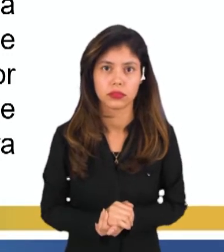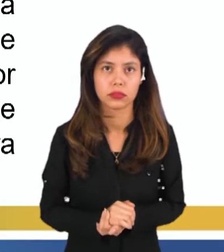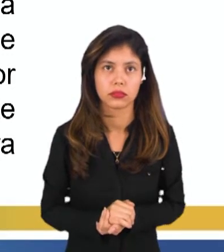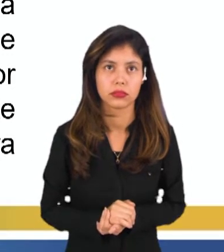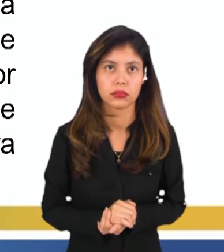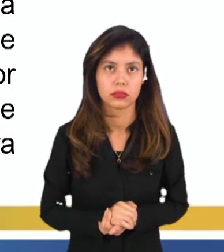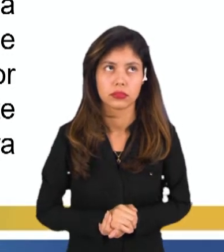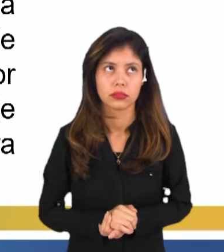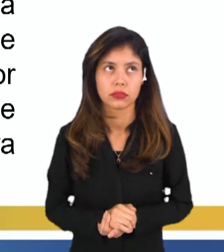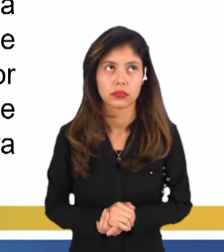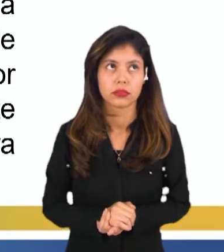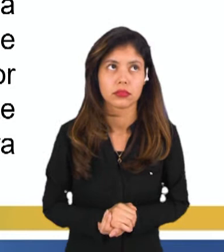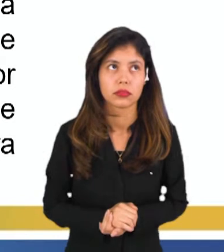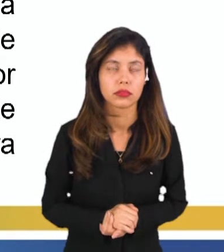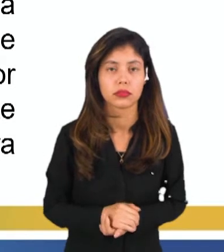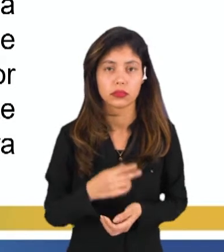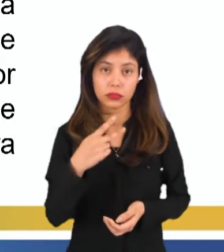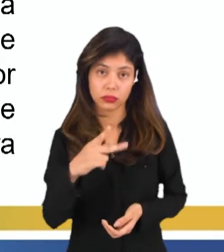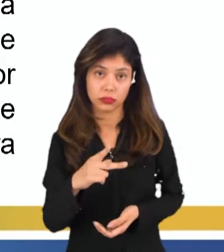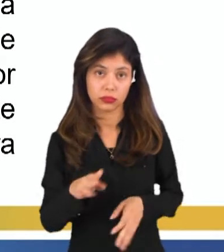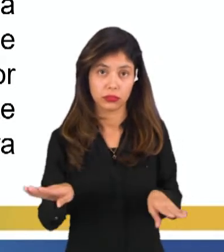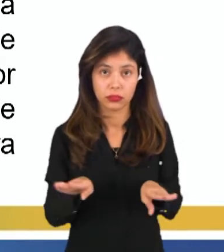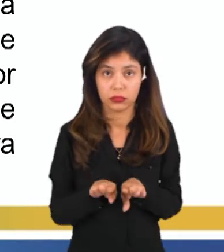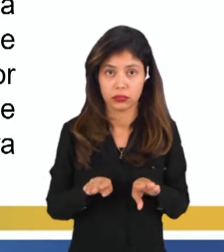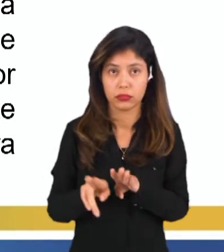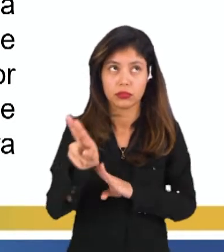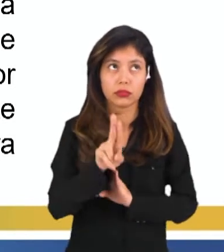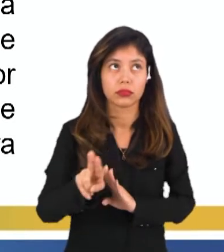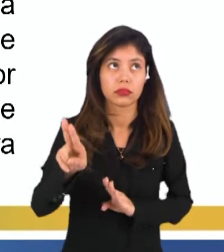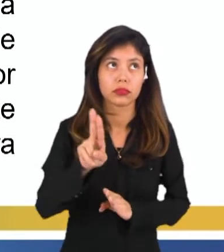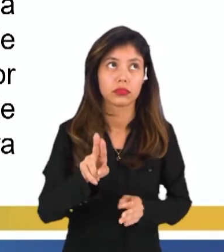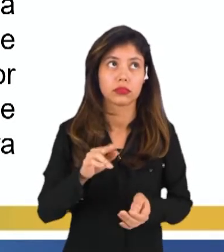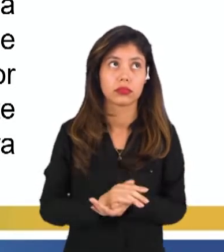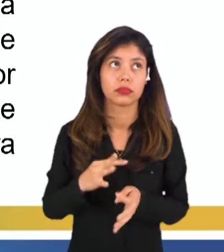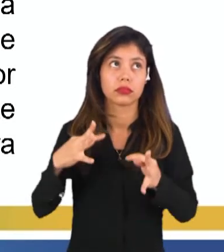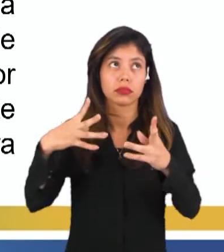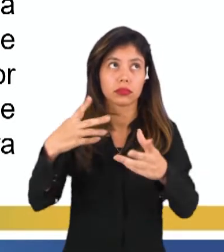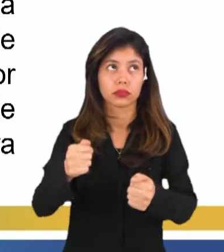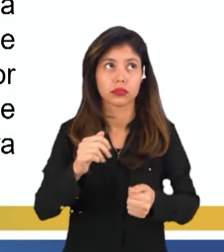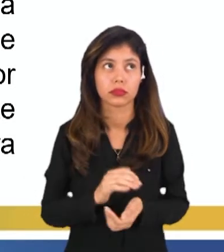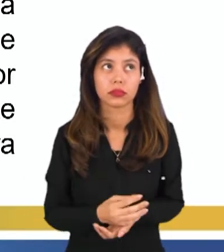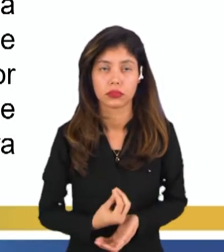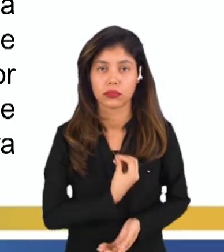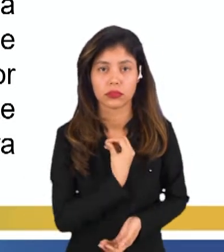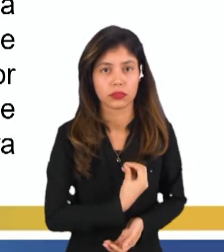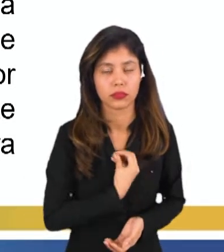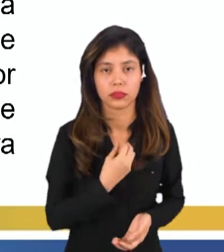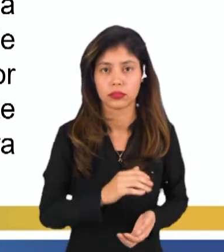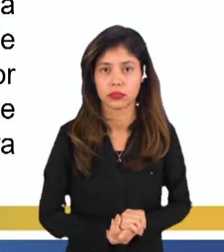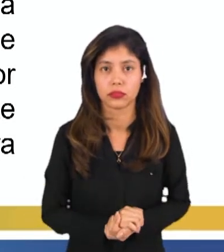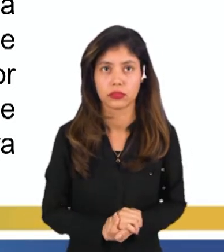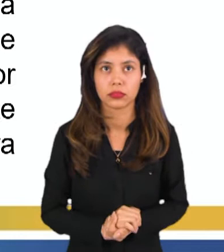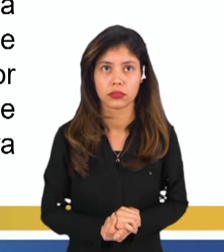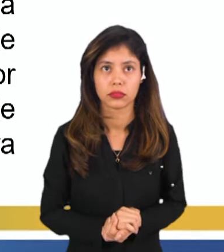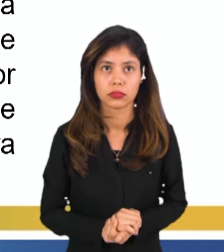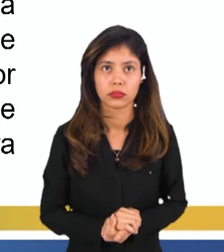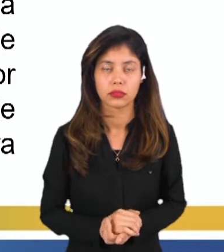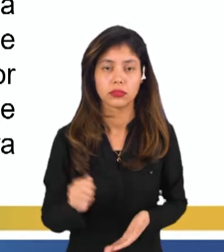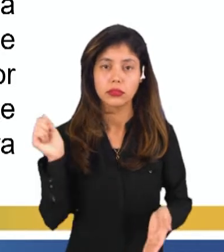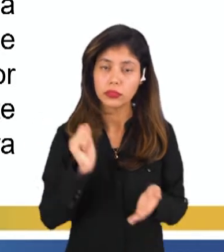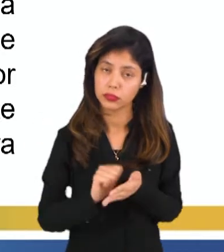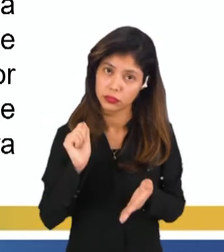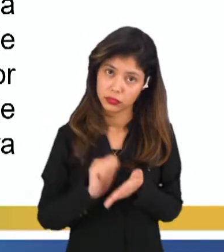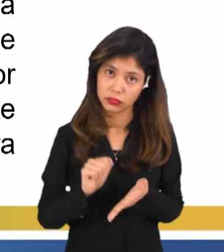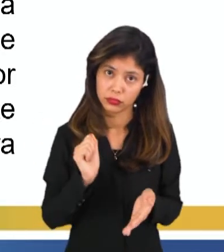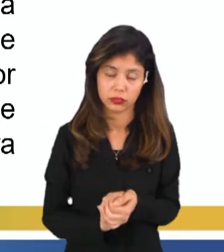Neruda. Este pseudônimo se utilizaria durante toda a sua vida e ele seria legalizado como seu